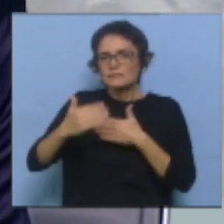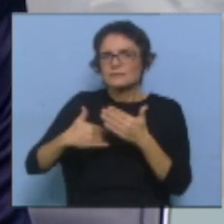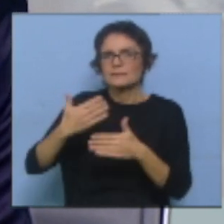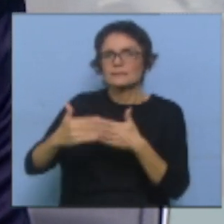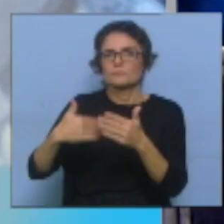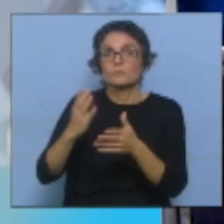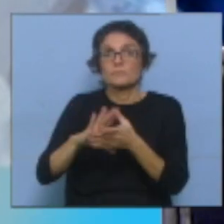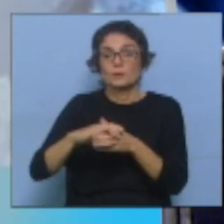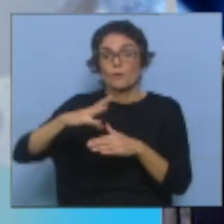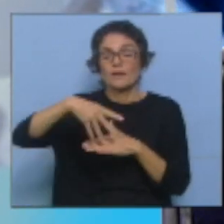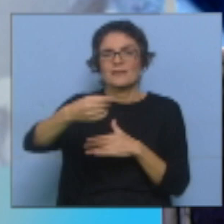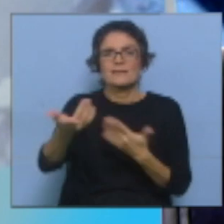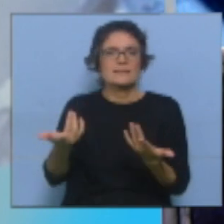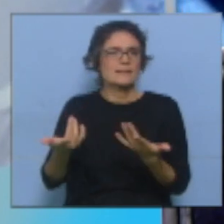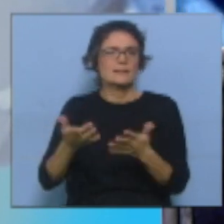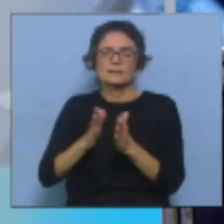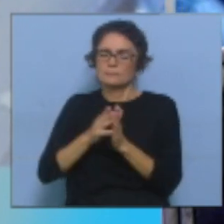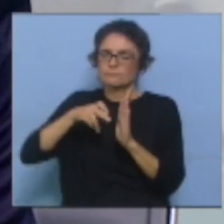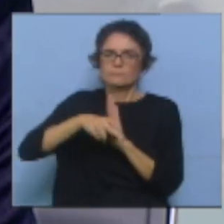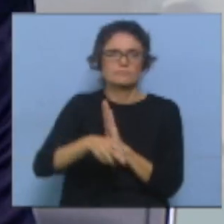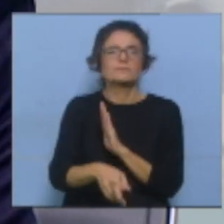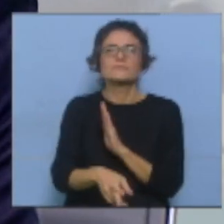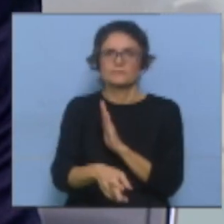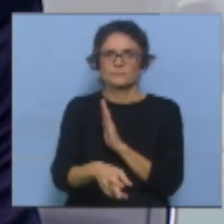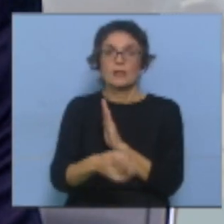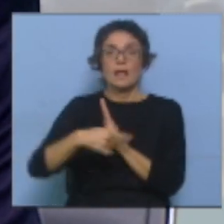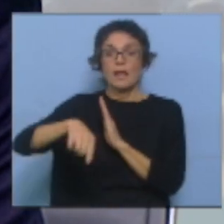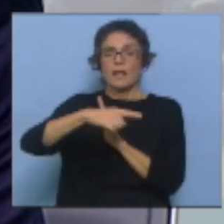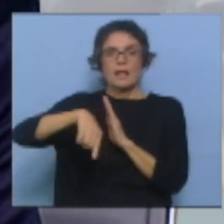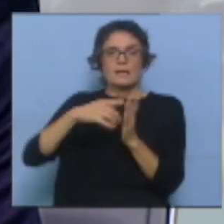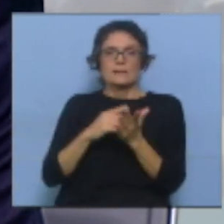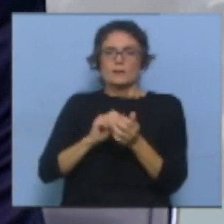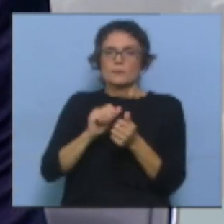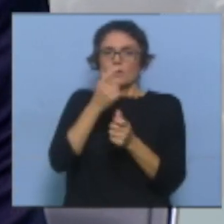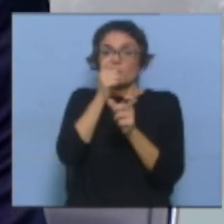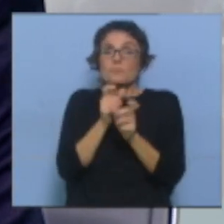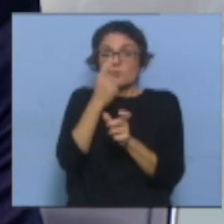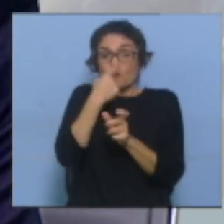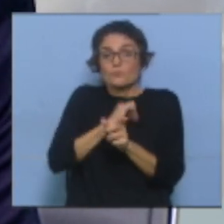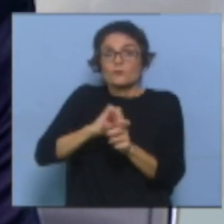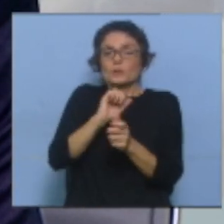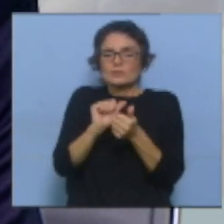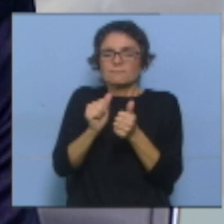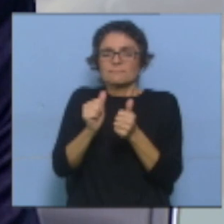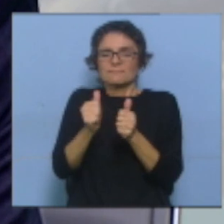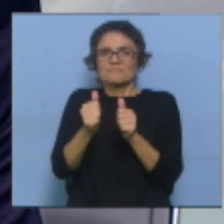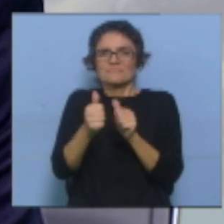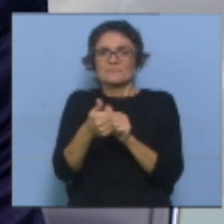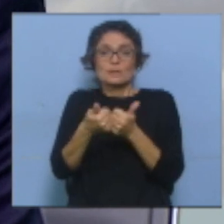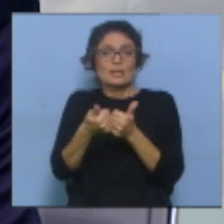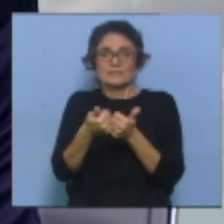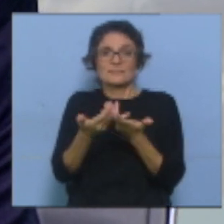dando, e os nossos filhos, fomos então tornando-nos pessoas que servim, e graças a Deus, de exemplo para os